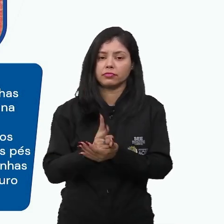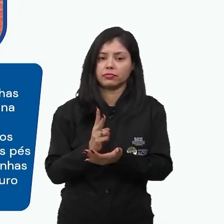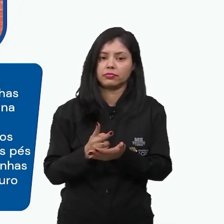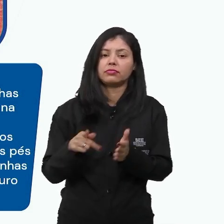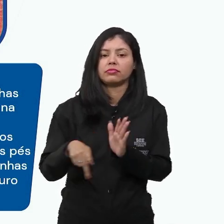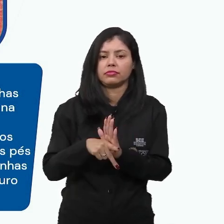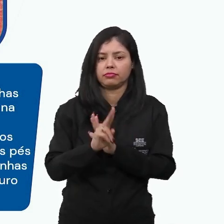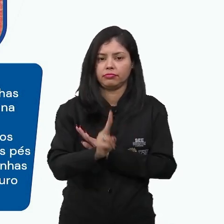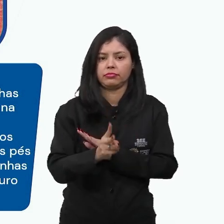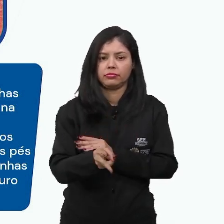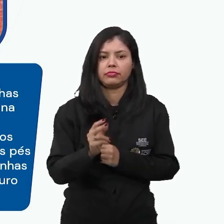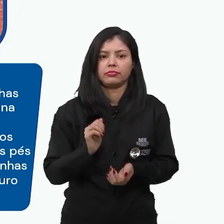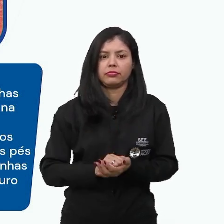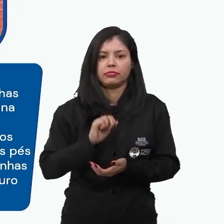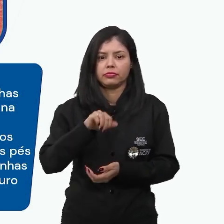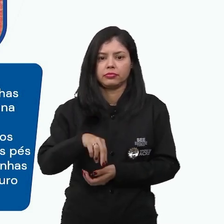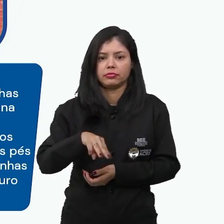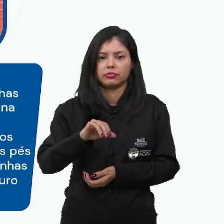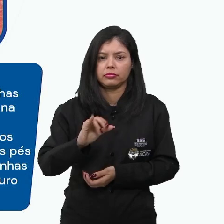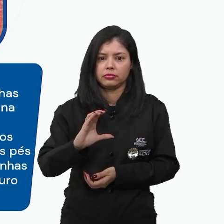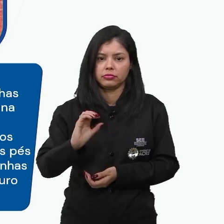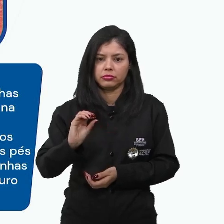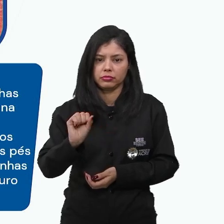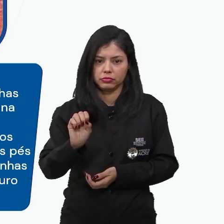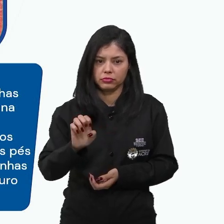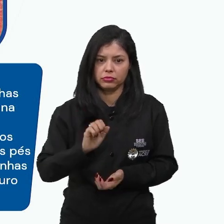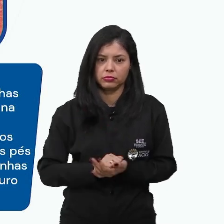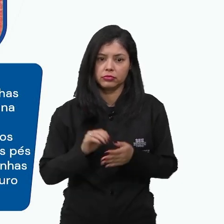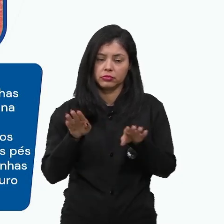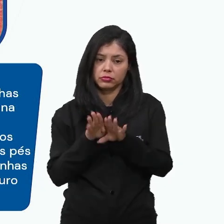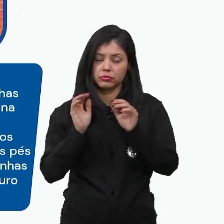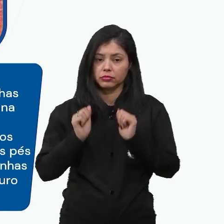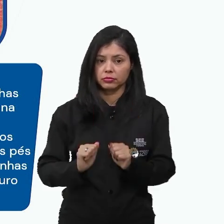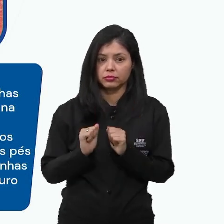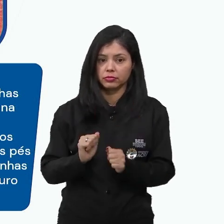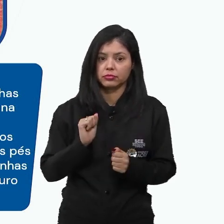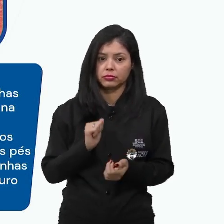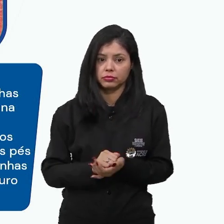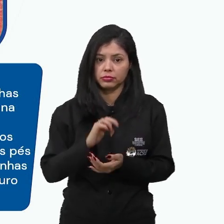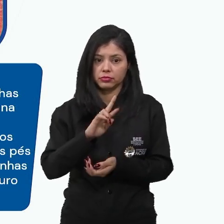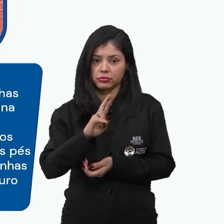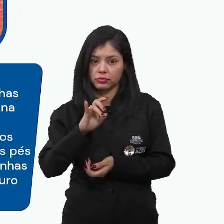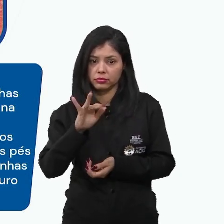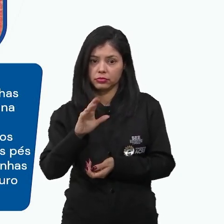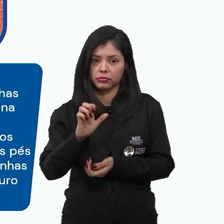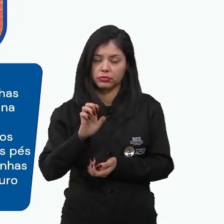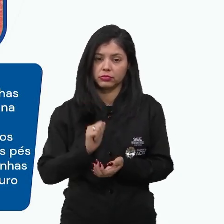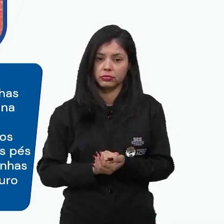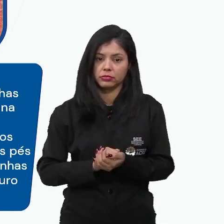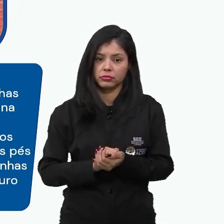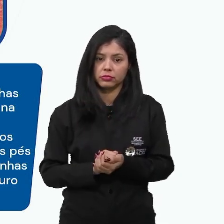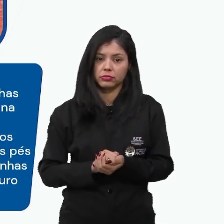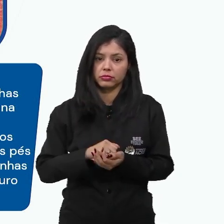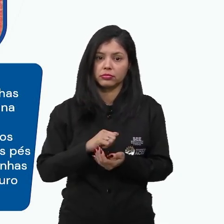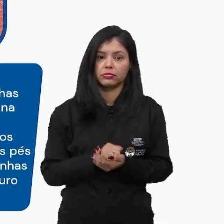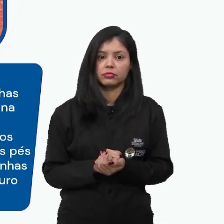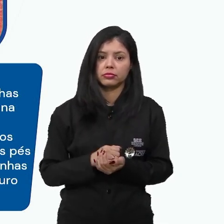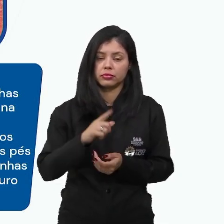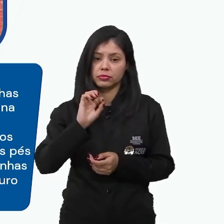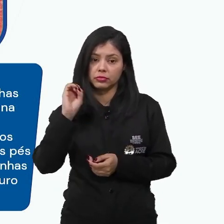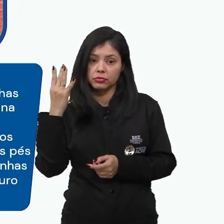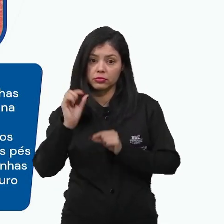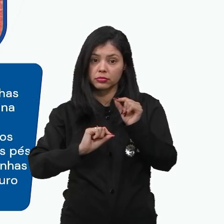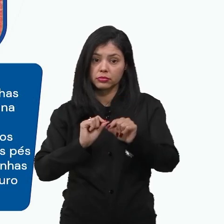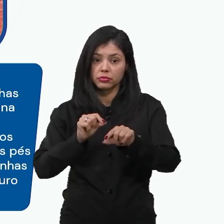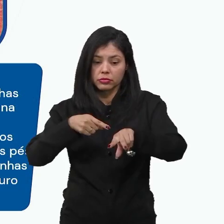famosa micose. Aí a gente pode também ter a frieira, que seria o pé de atleta, que vai